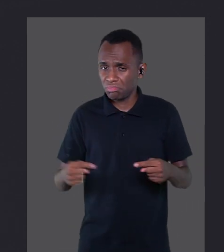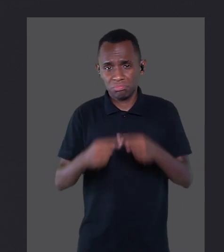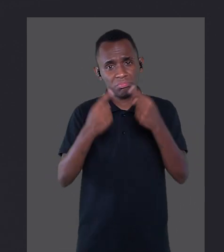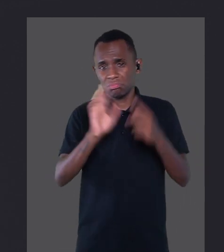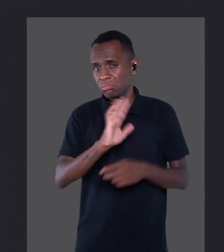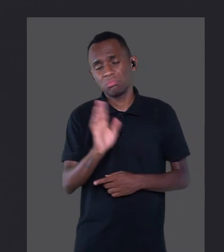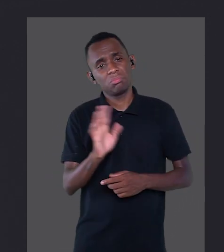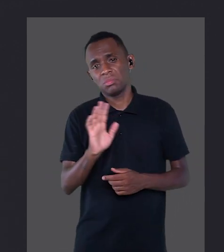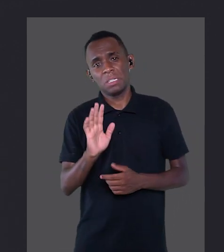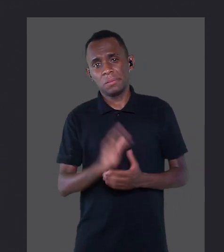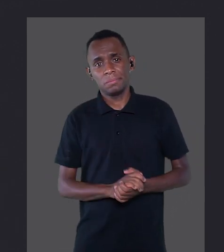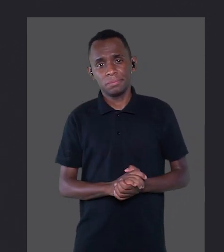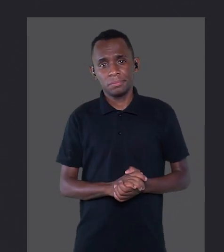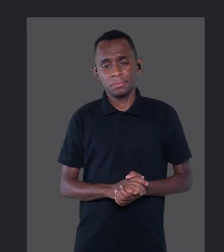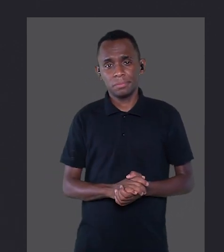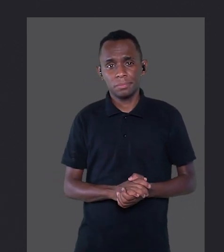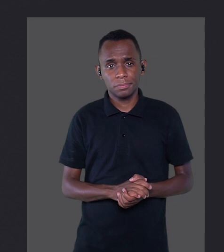uma péssima canção.